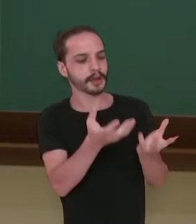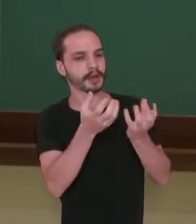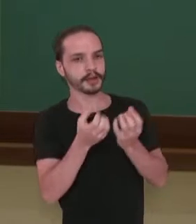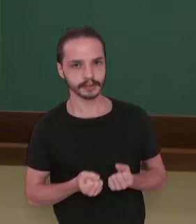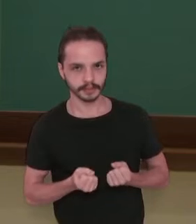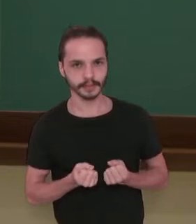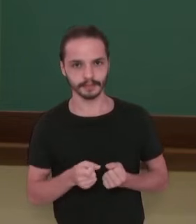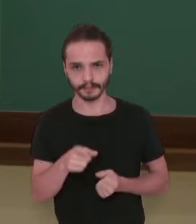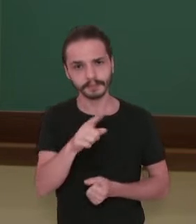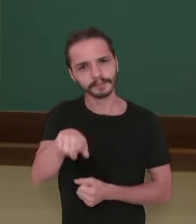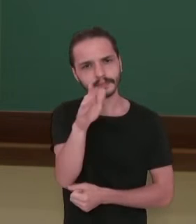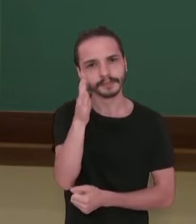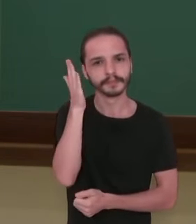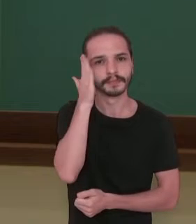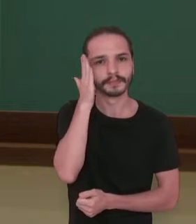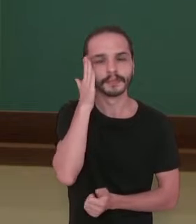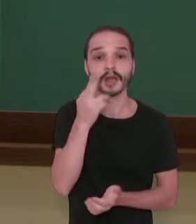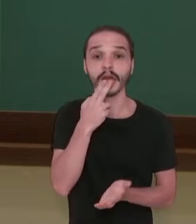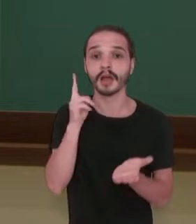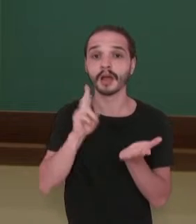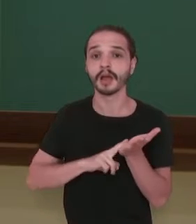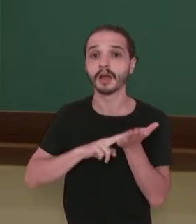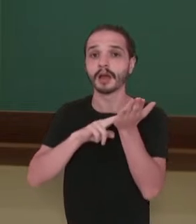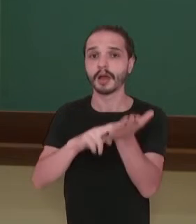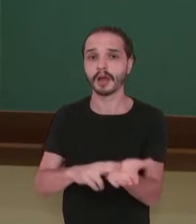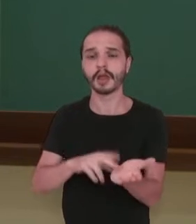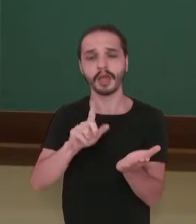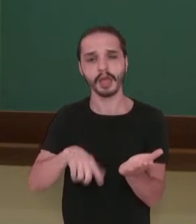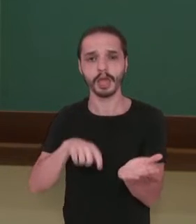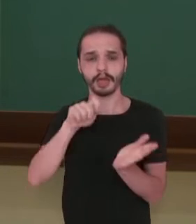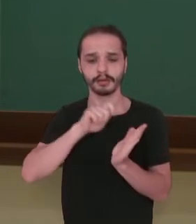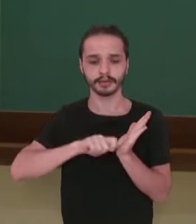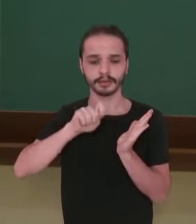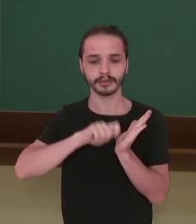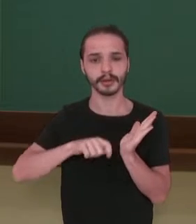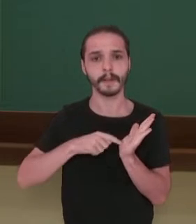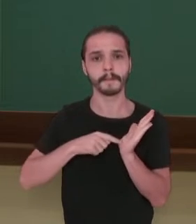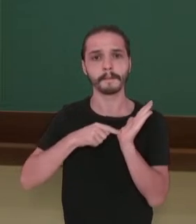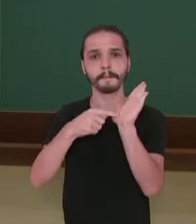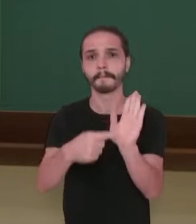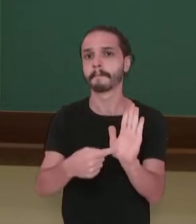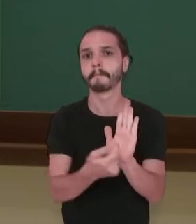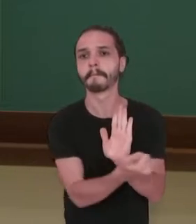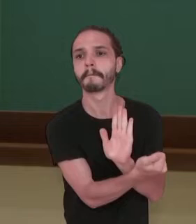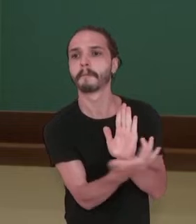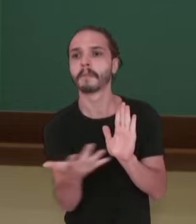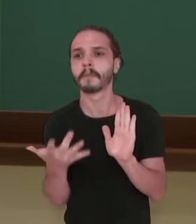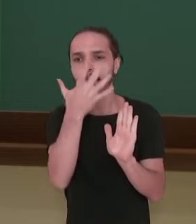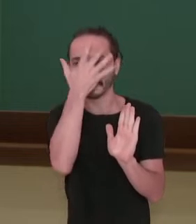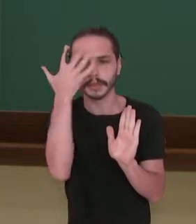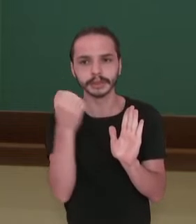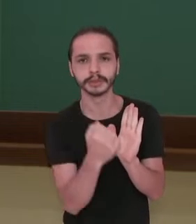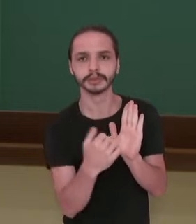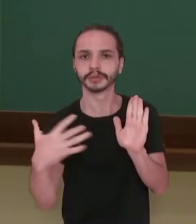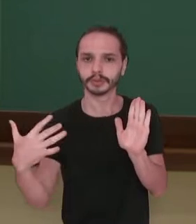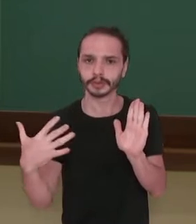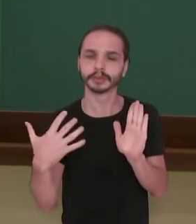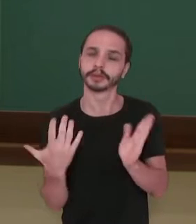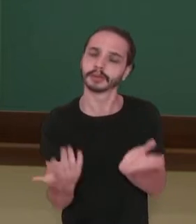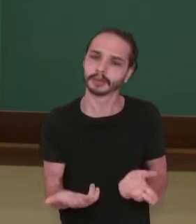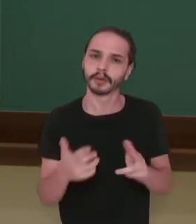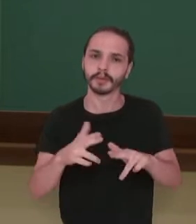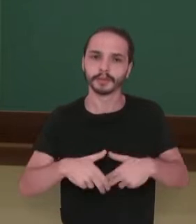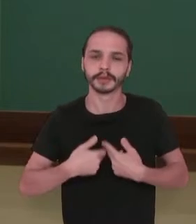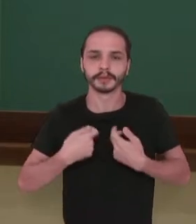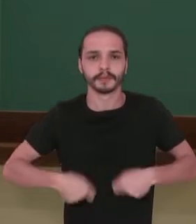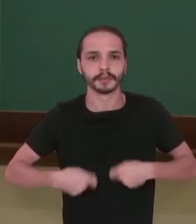que uma carta ela é escrita para um determinado público. Então, deve ser levada em consideração